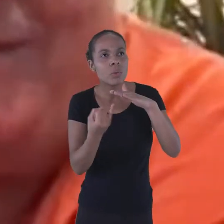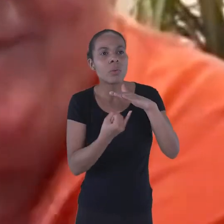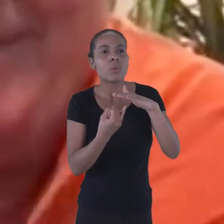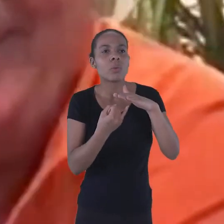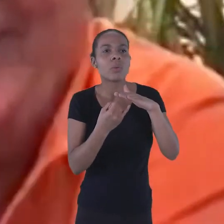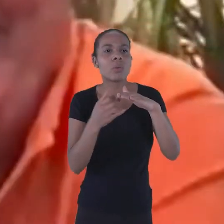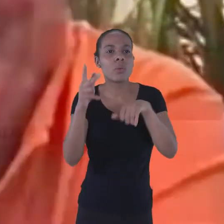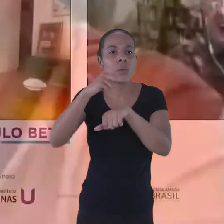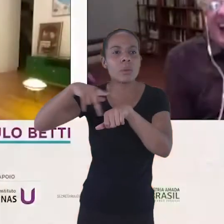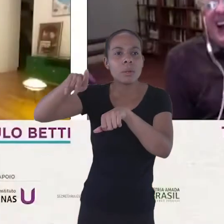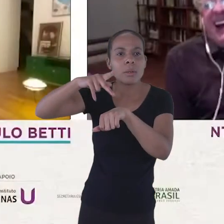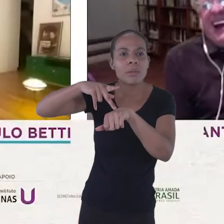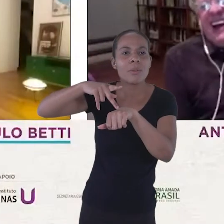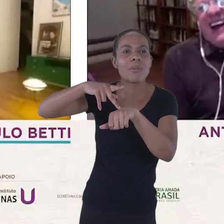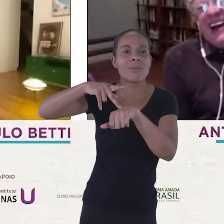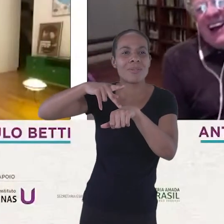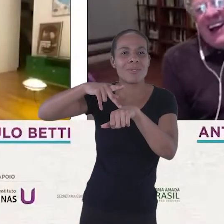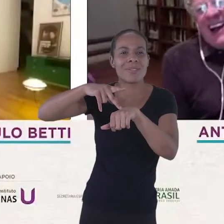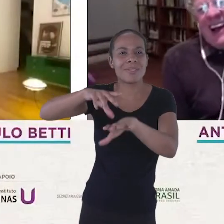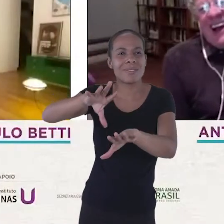Inquisição.